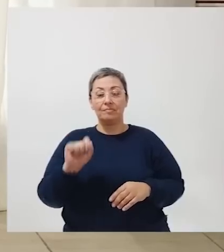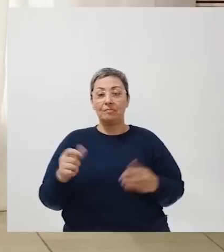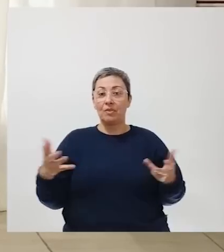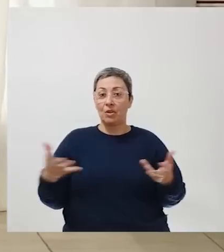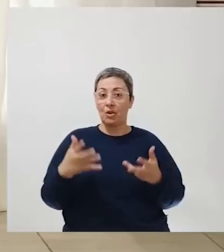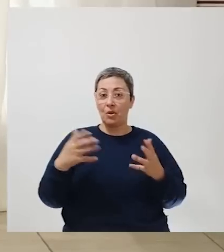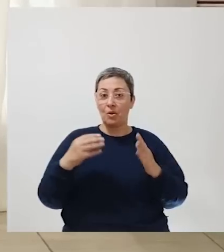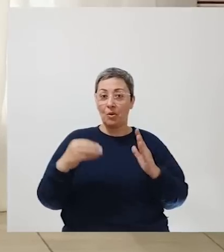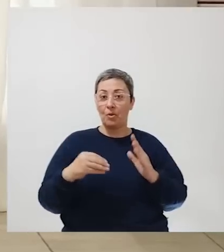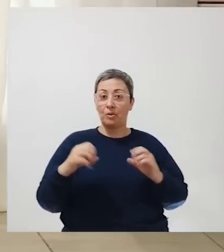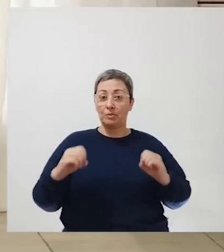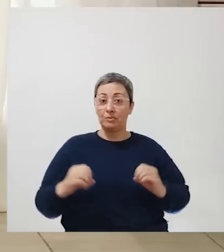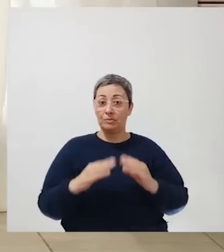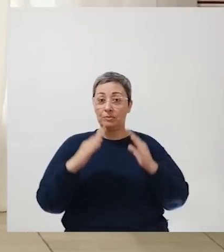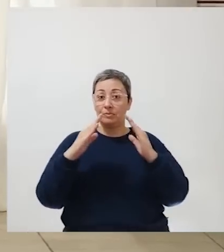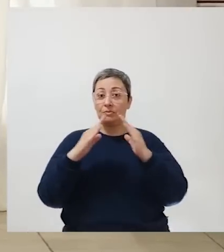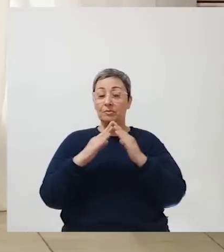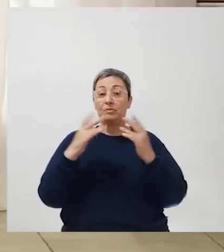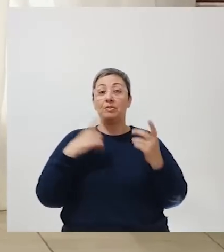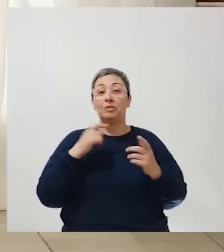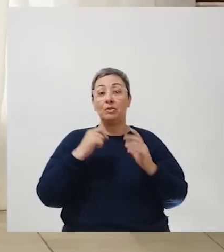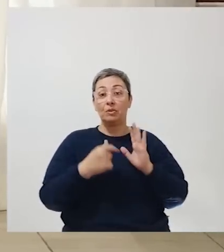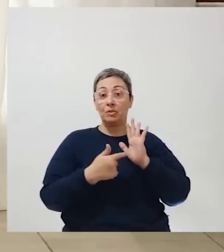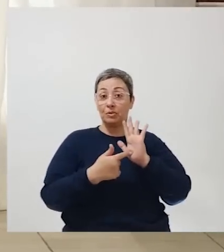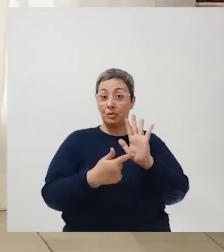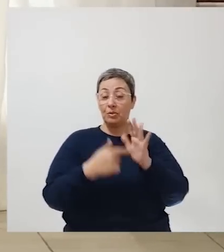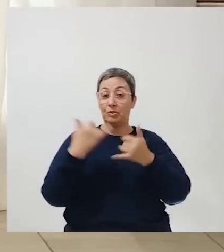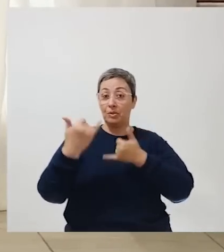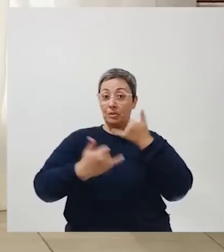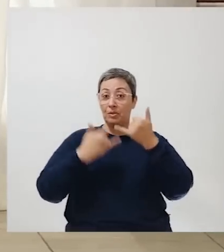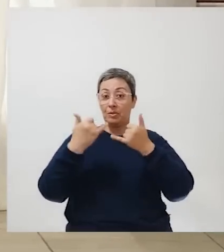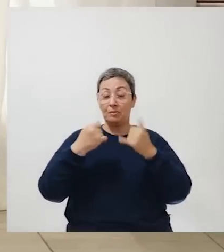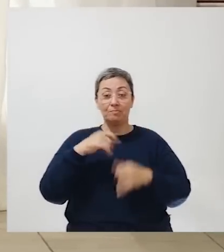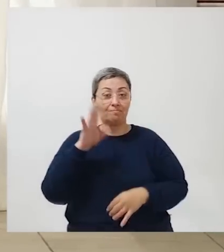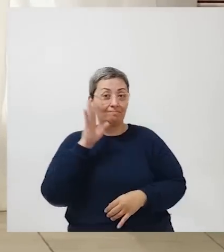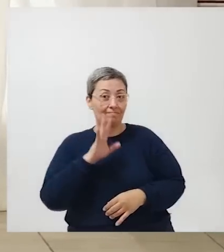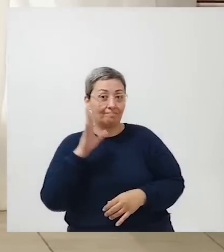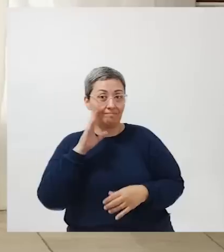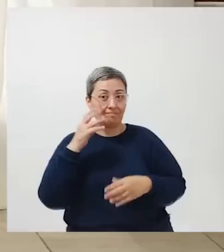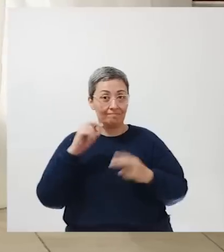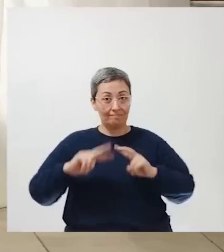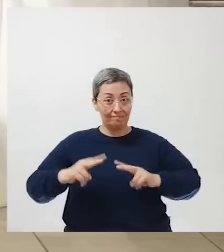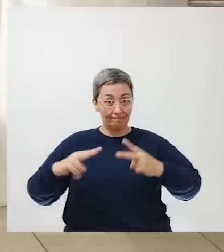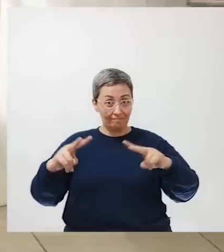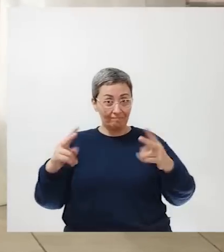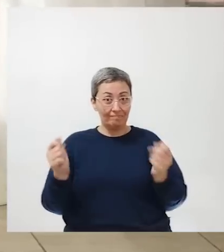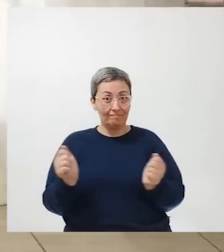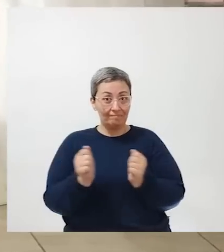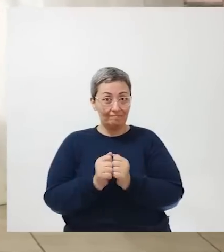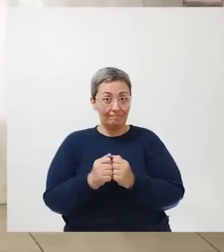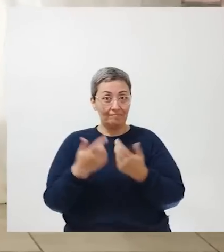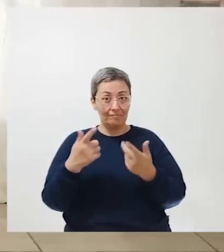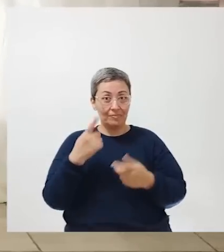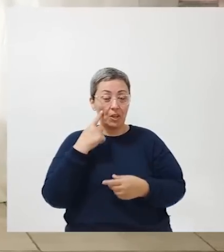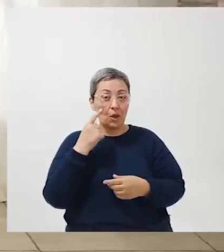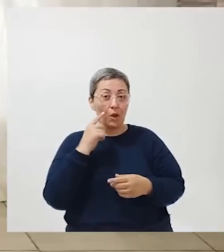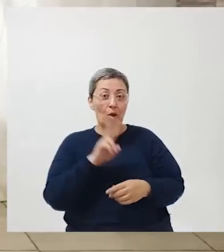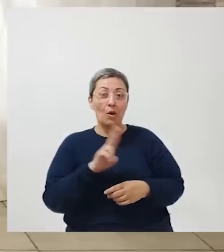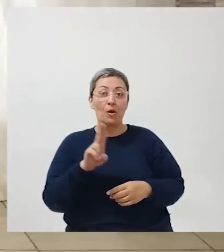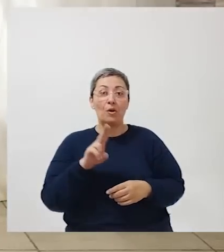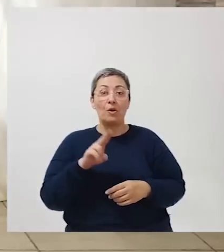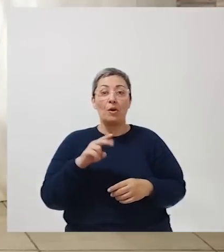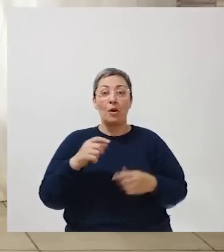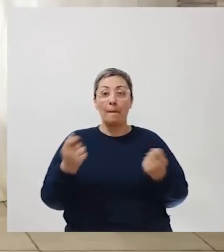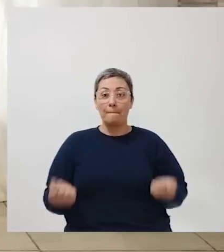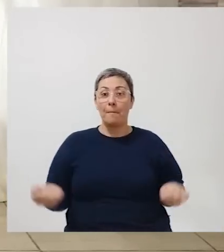através do programa Saberes em Casa, eu trouxe uma brincadeira bem legal para compartilhar com vocês. O nome da brincadeira é